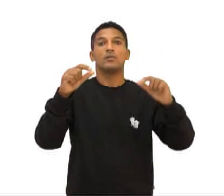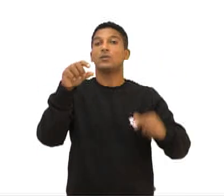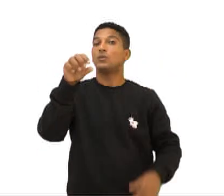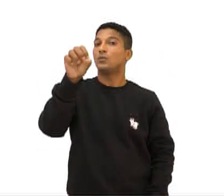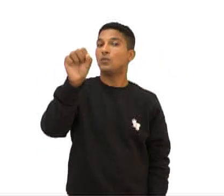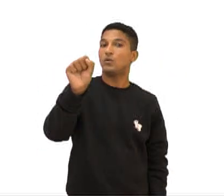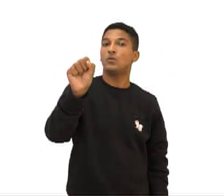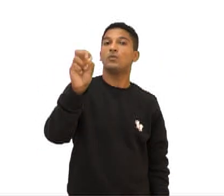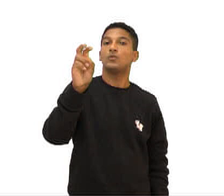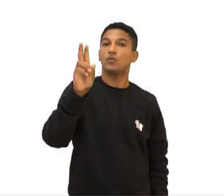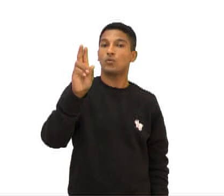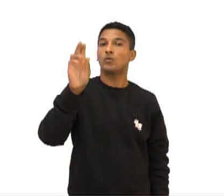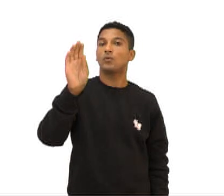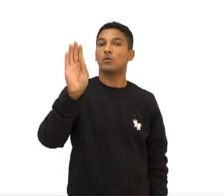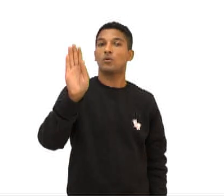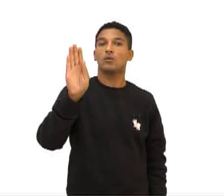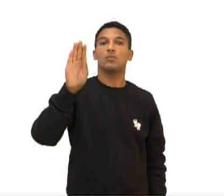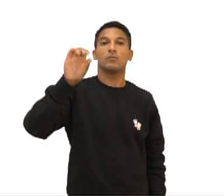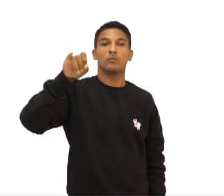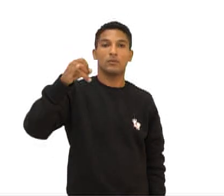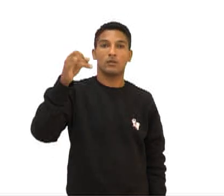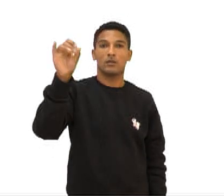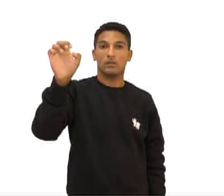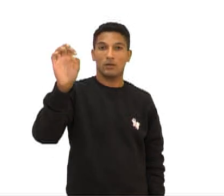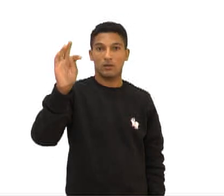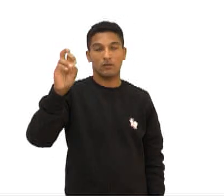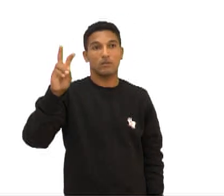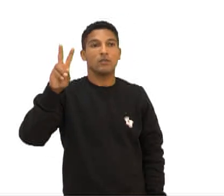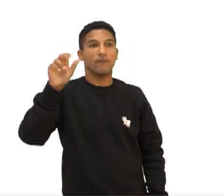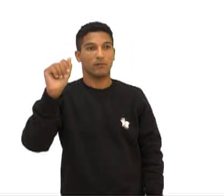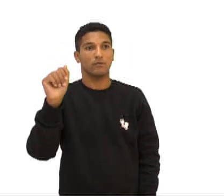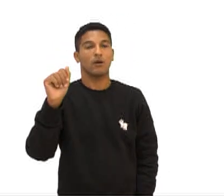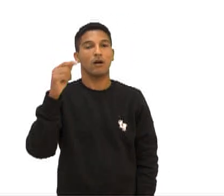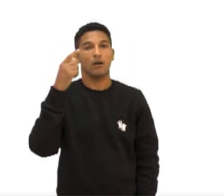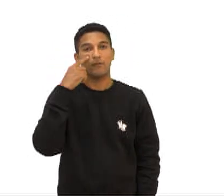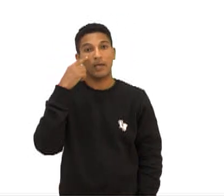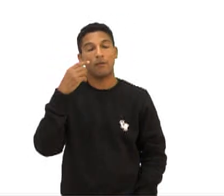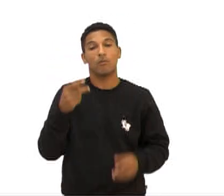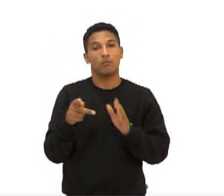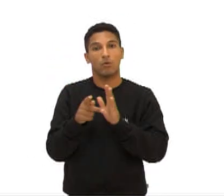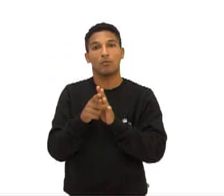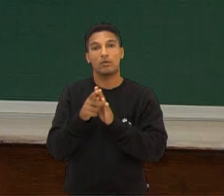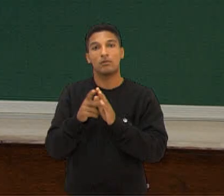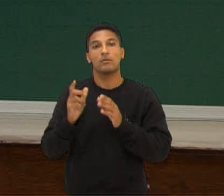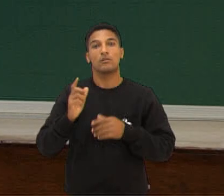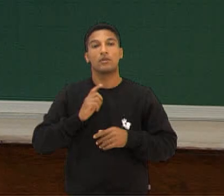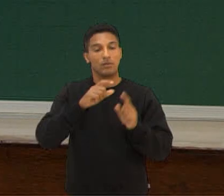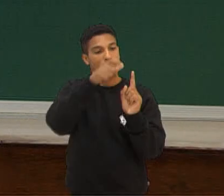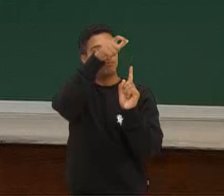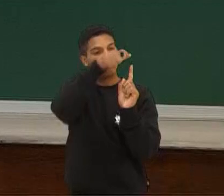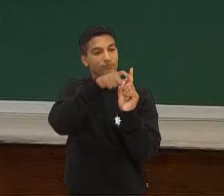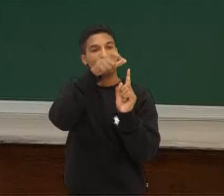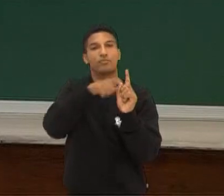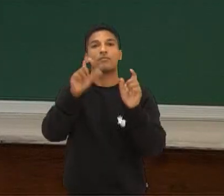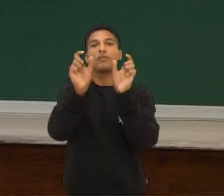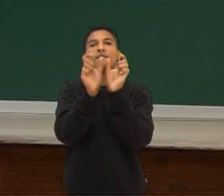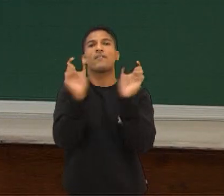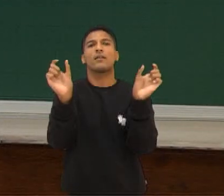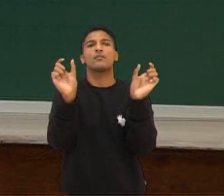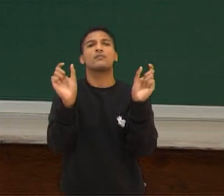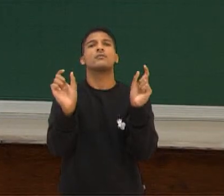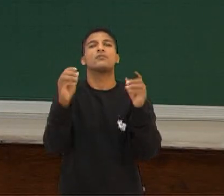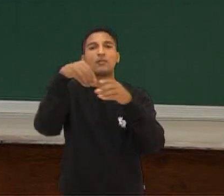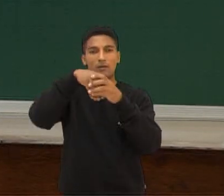Exemplo, é provável que ela venha jantar. Então, veja aqui, é provável, oração